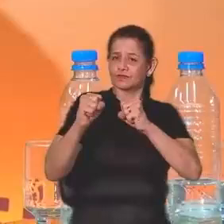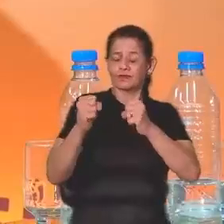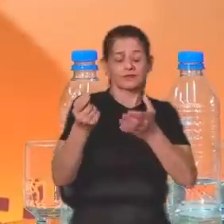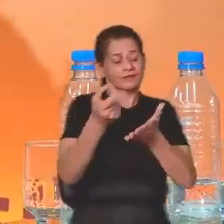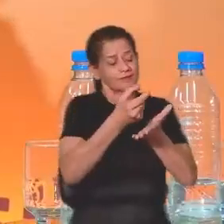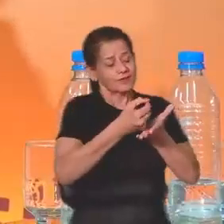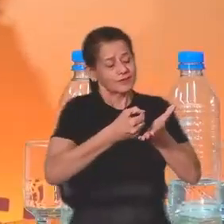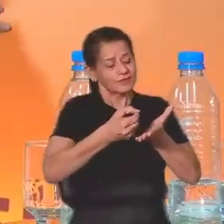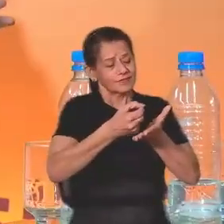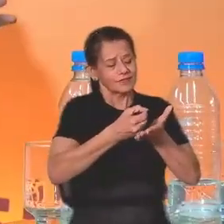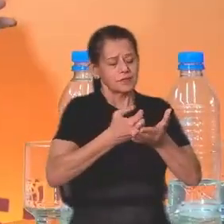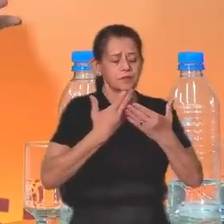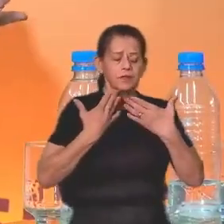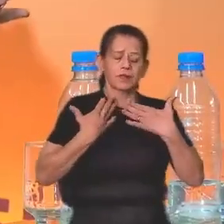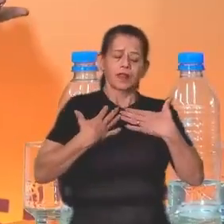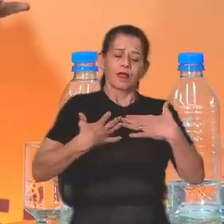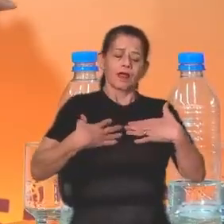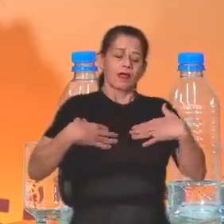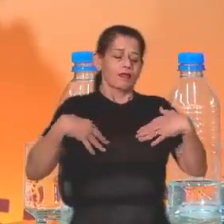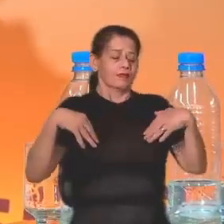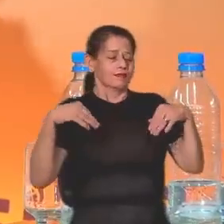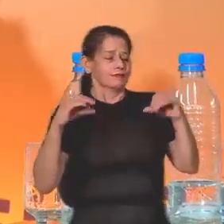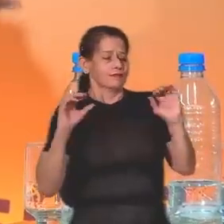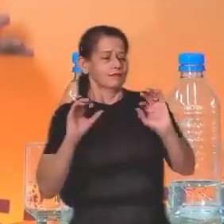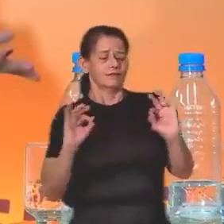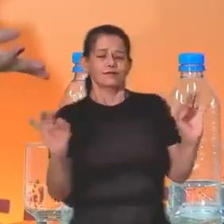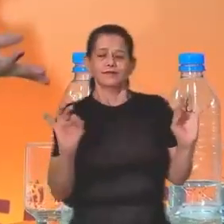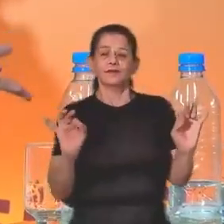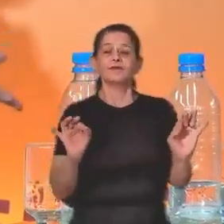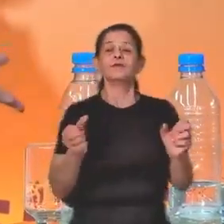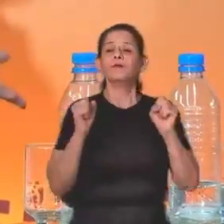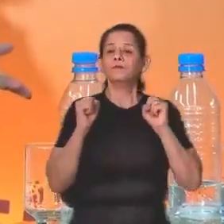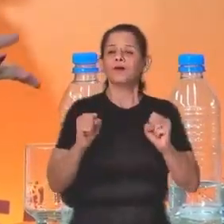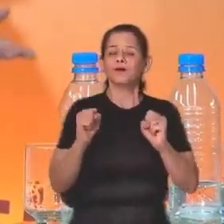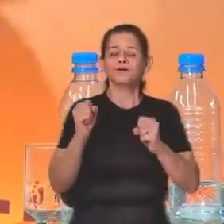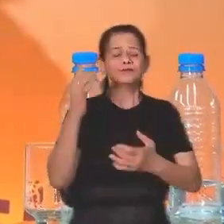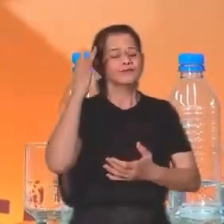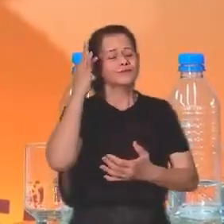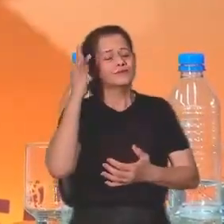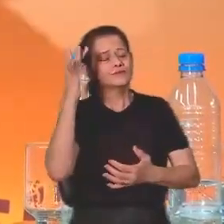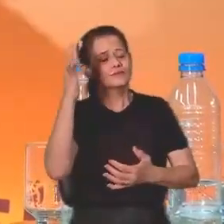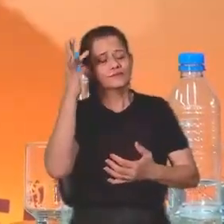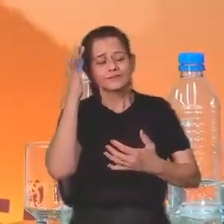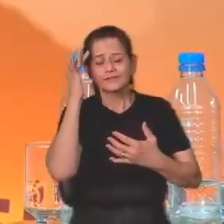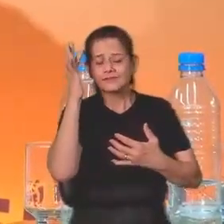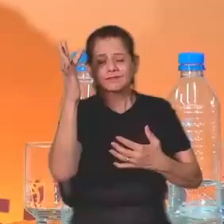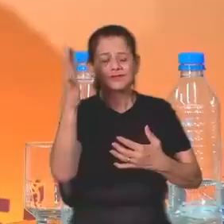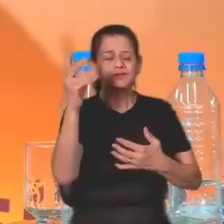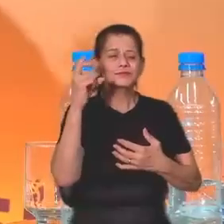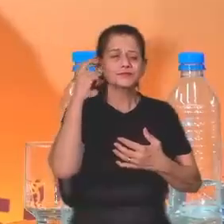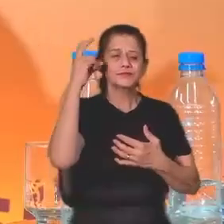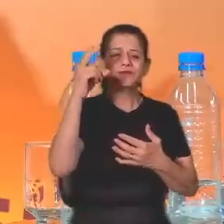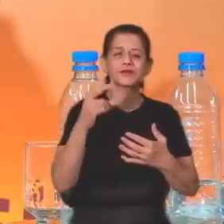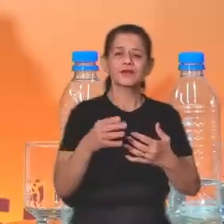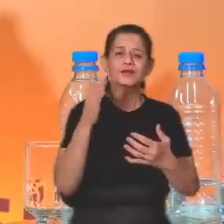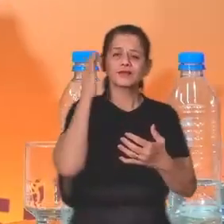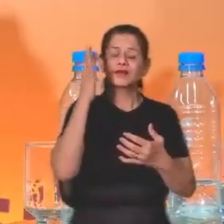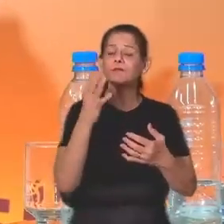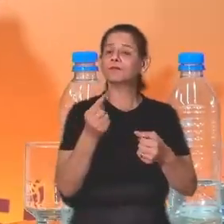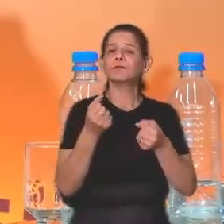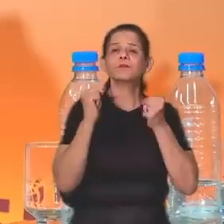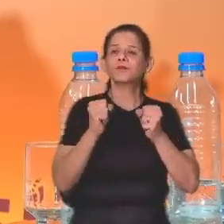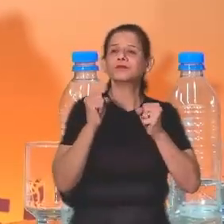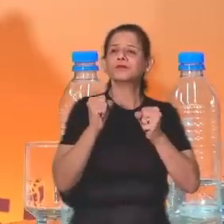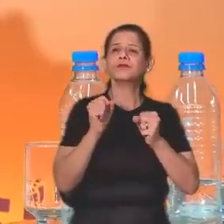deixa a gente mais leve também. E ali a gente pode sonhar. A gente pode ser quem a gente